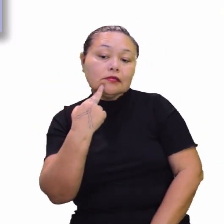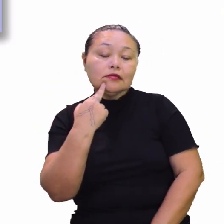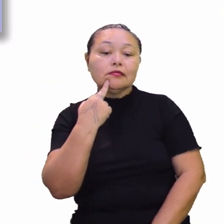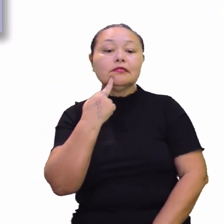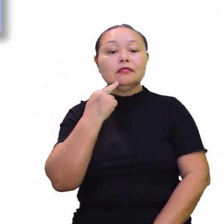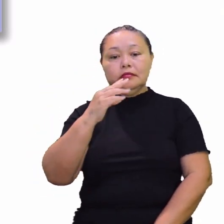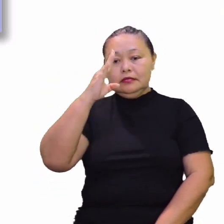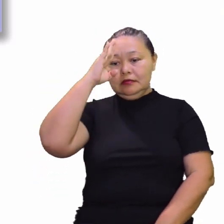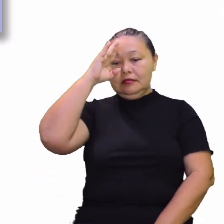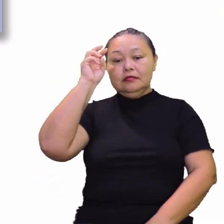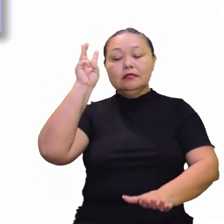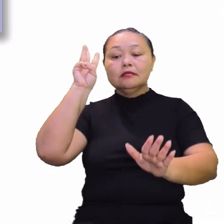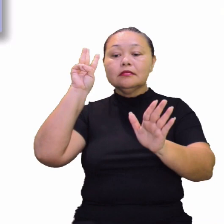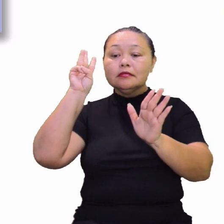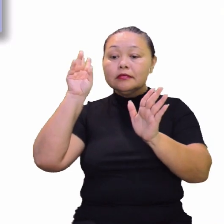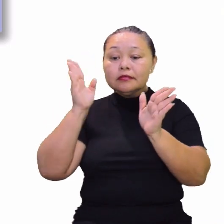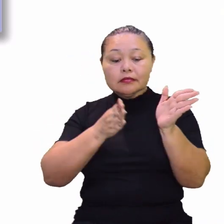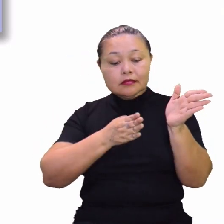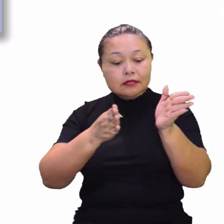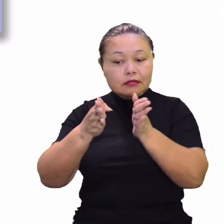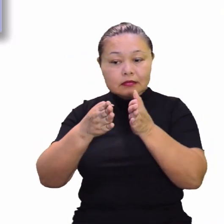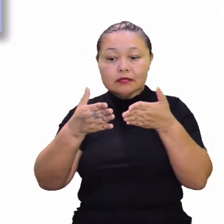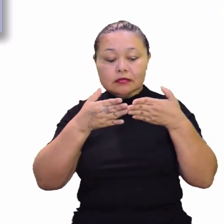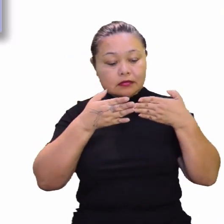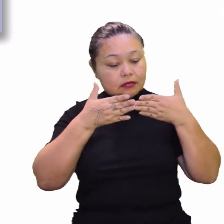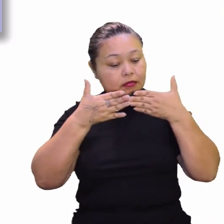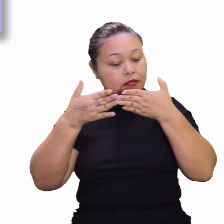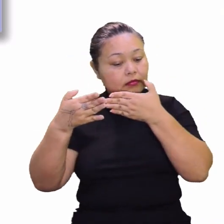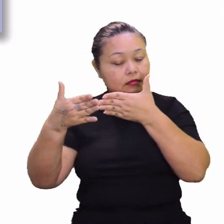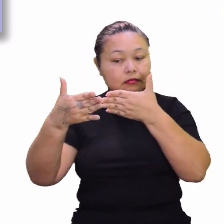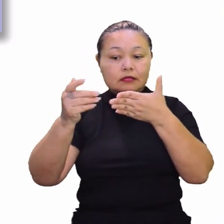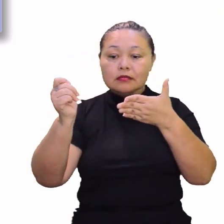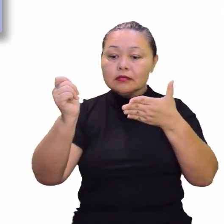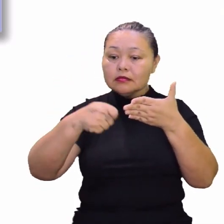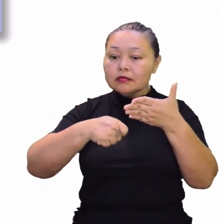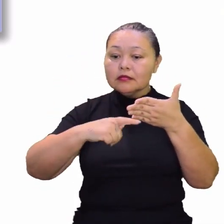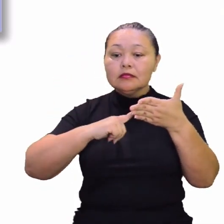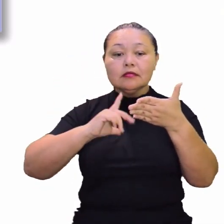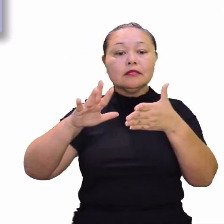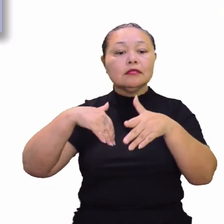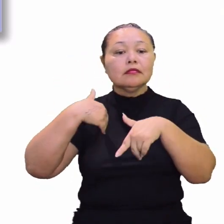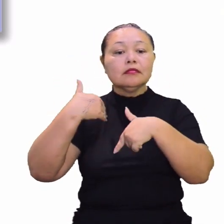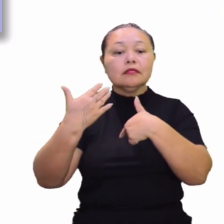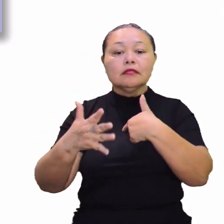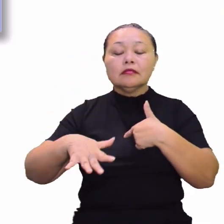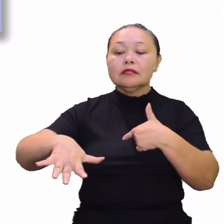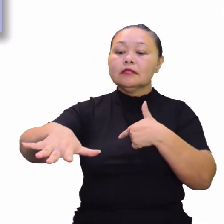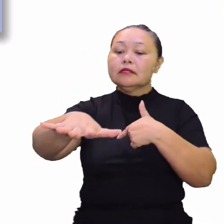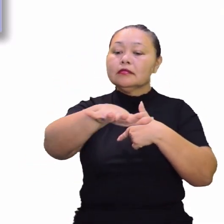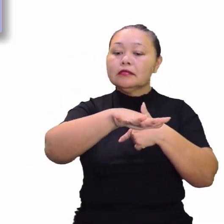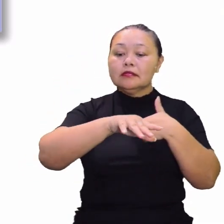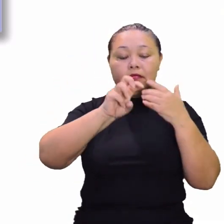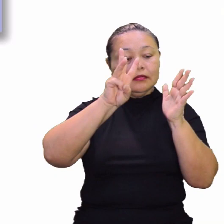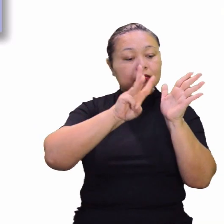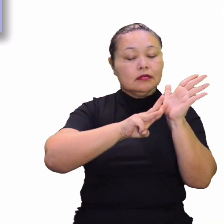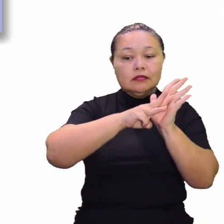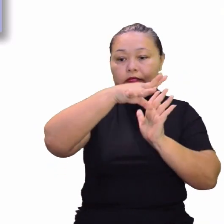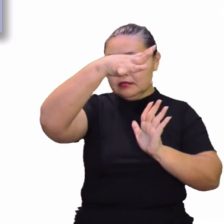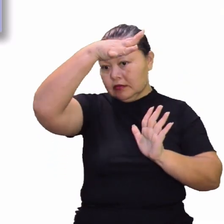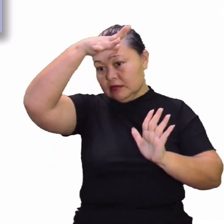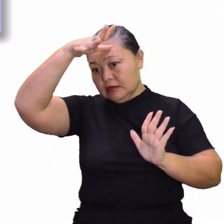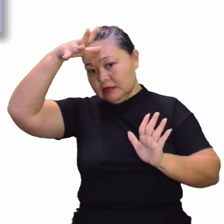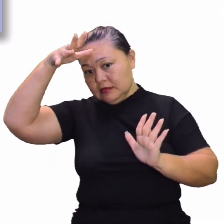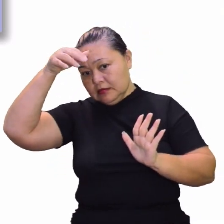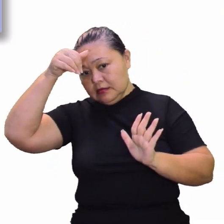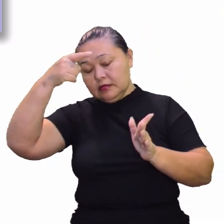os rios, os principais rios navegáveis de Rondônia. Vamos falar nessa aula sobre a hidrovia